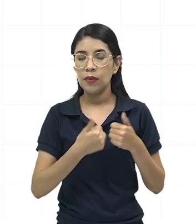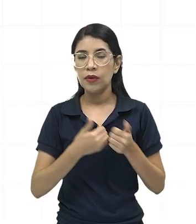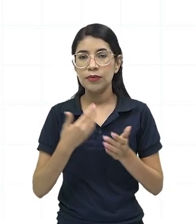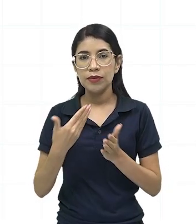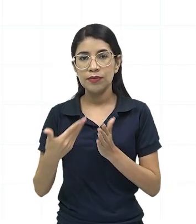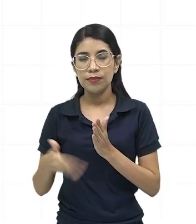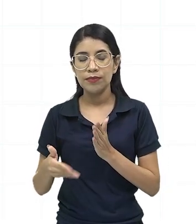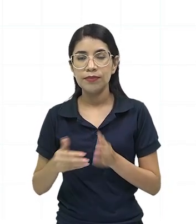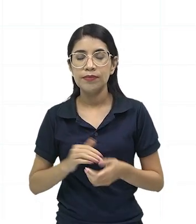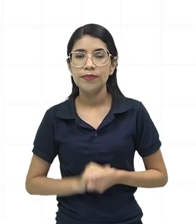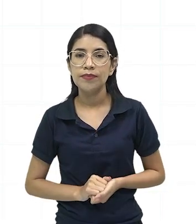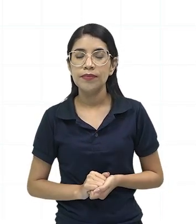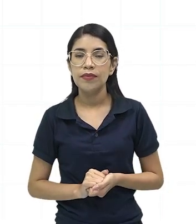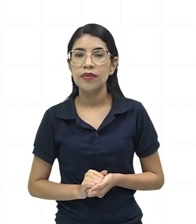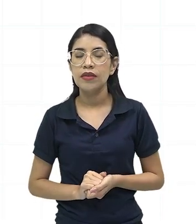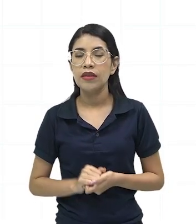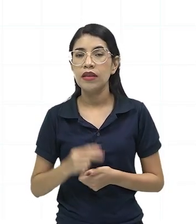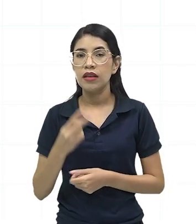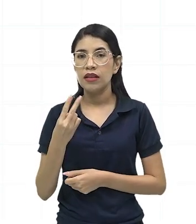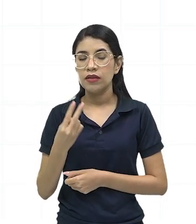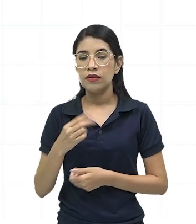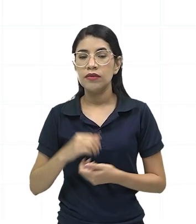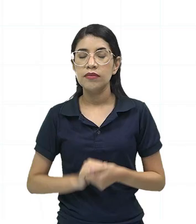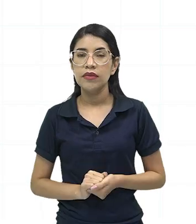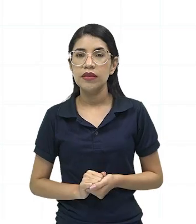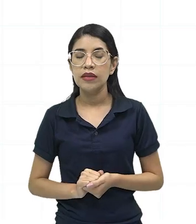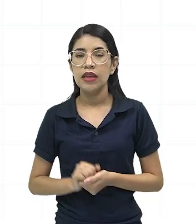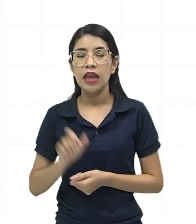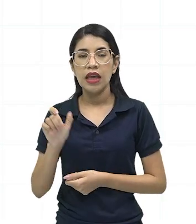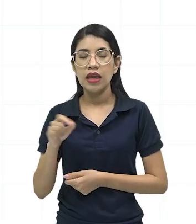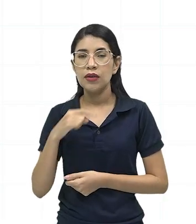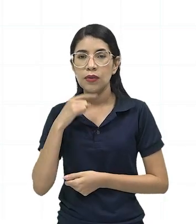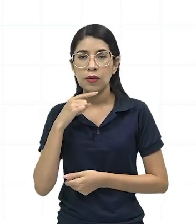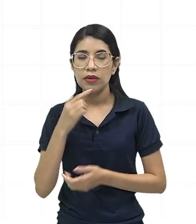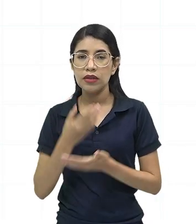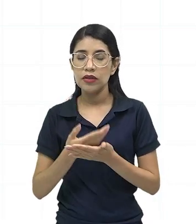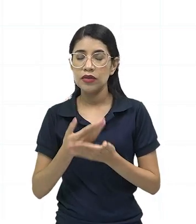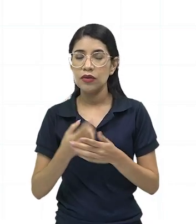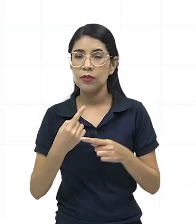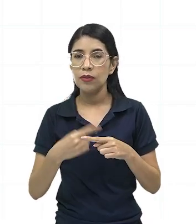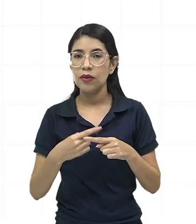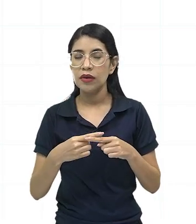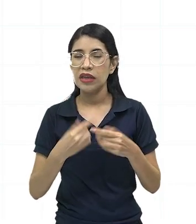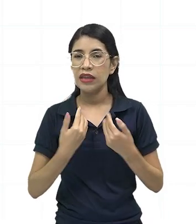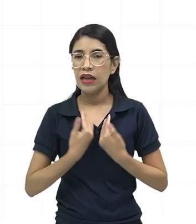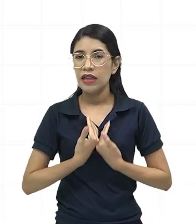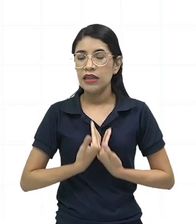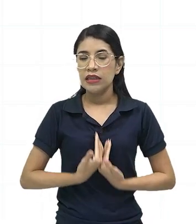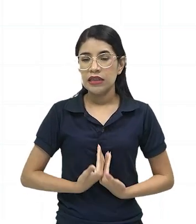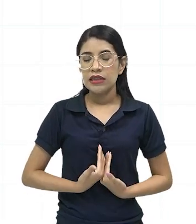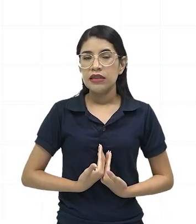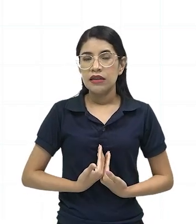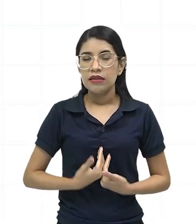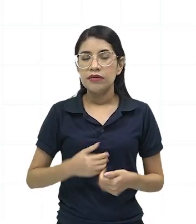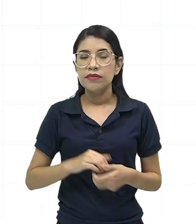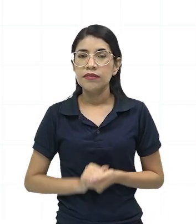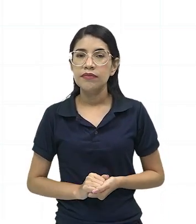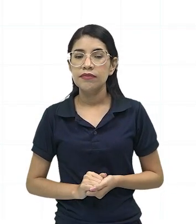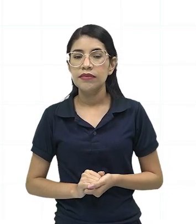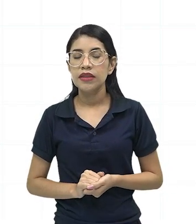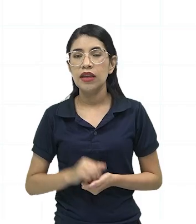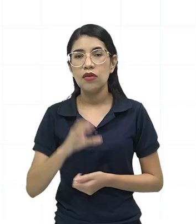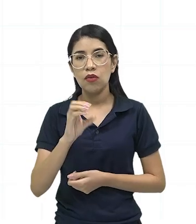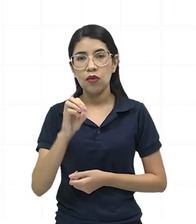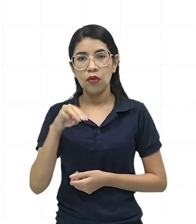No 2, ele não estudou como estava muito cansado. Então, temos aí o porquê e nós